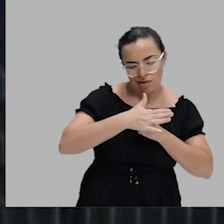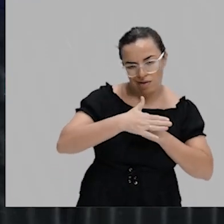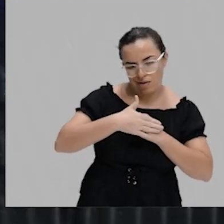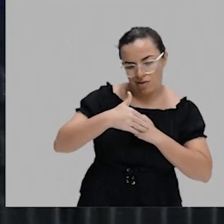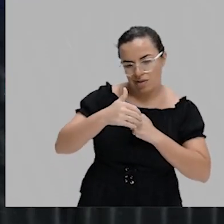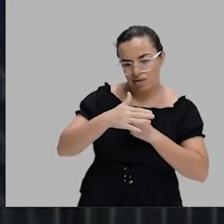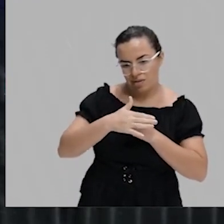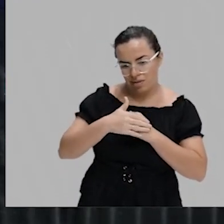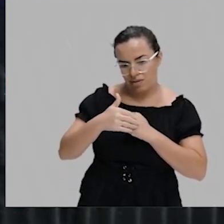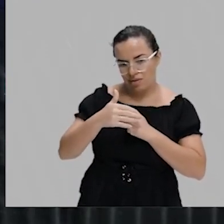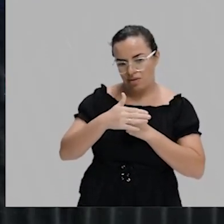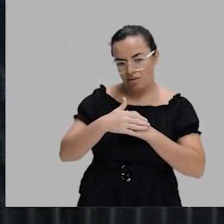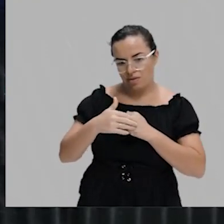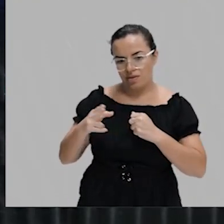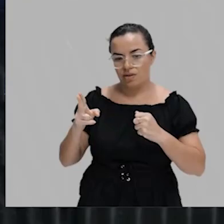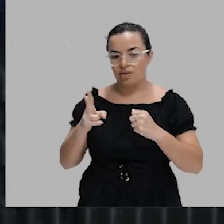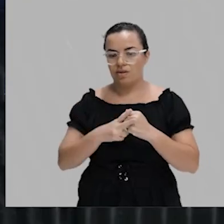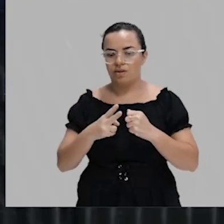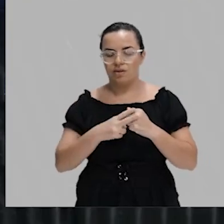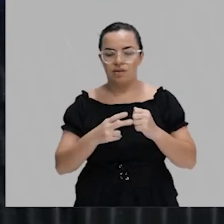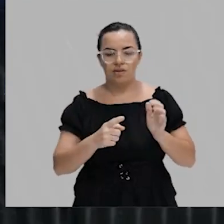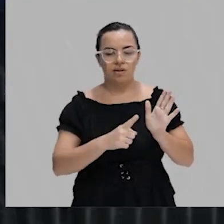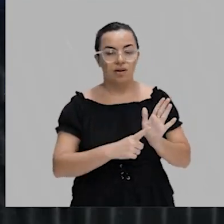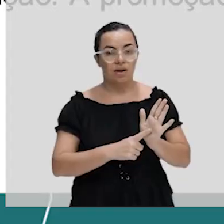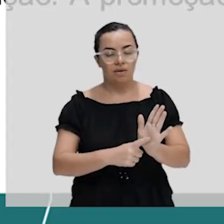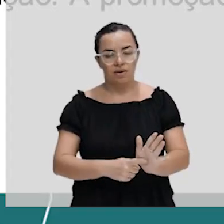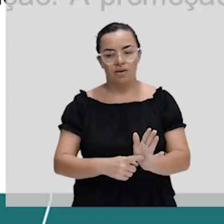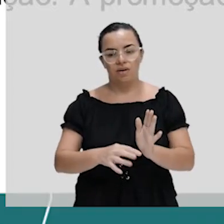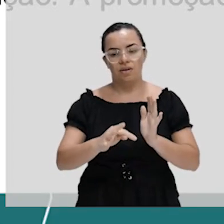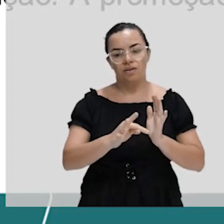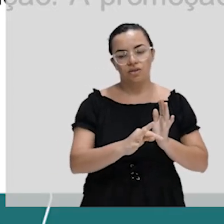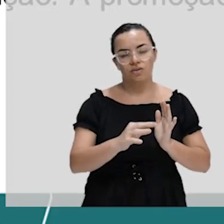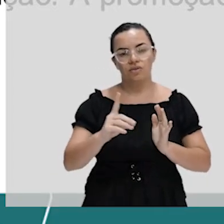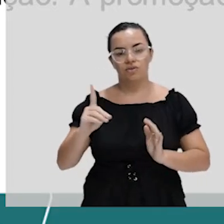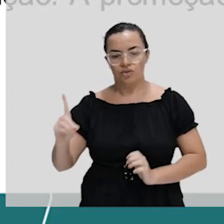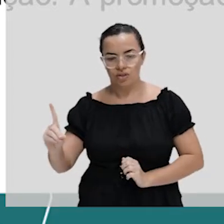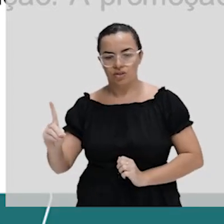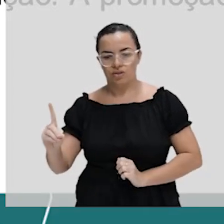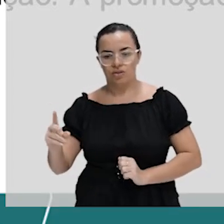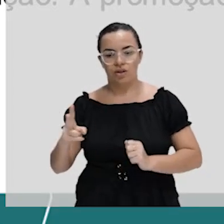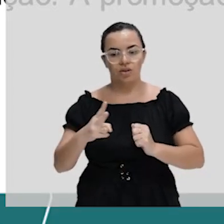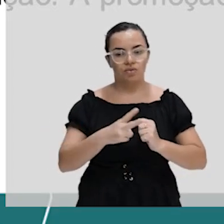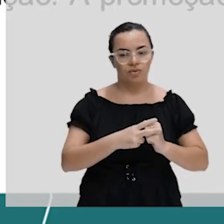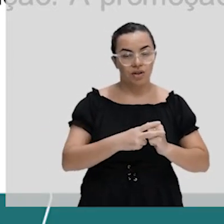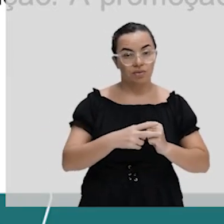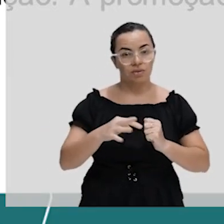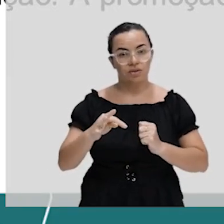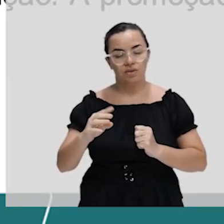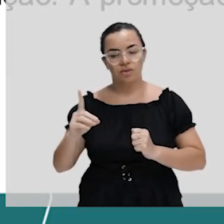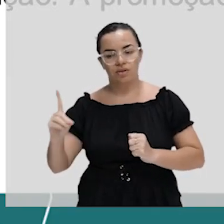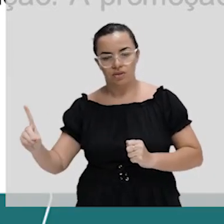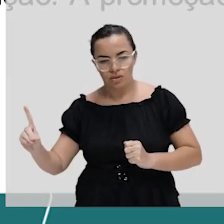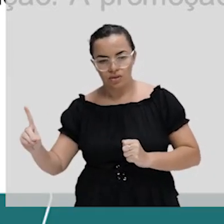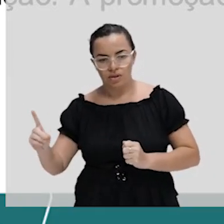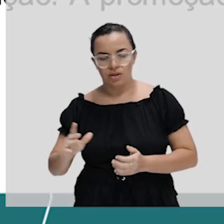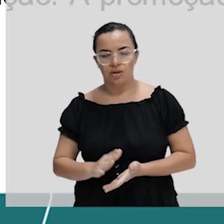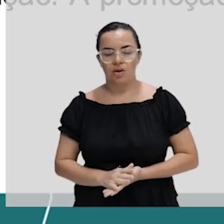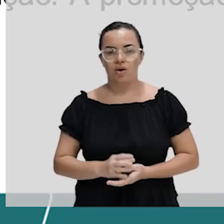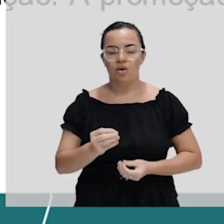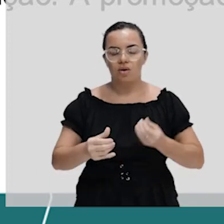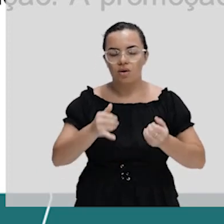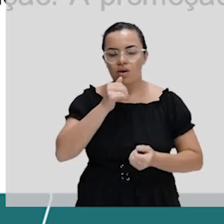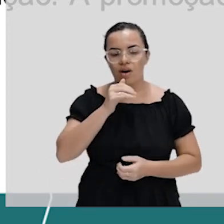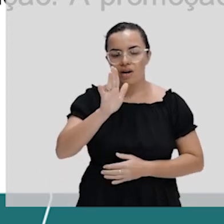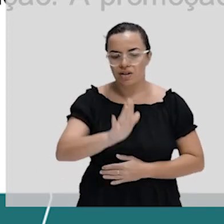agrado, esse verbo apresenta-se como transitivo direto. Certo? As crianças agradam seus animais